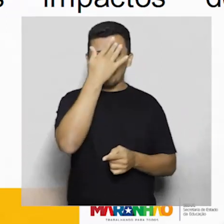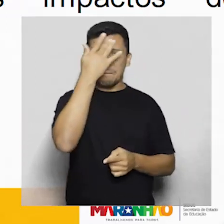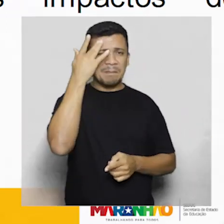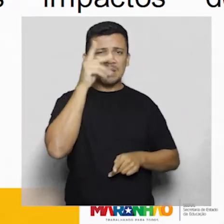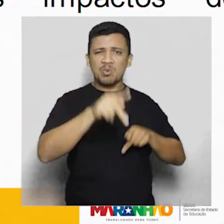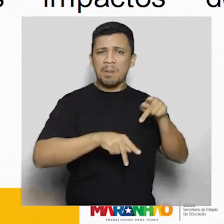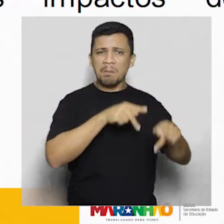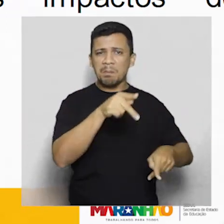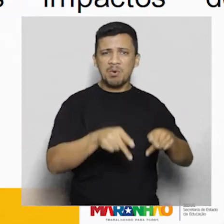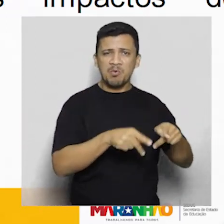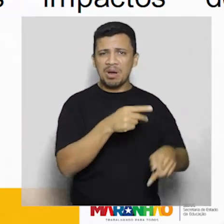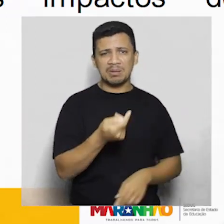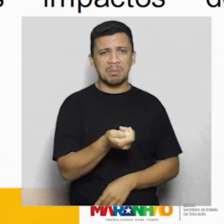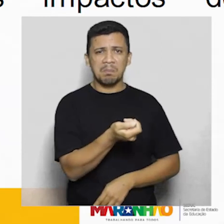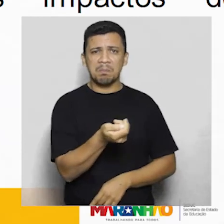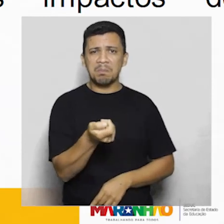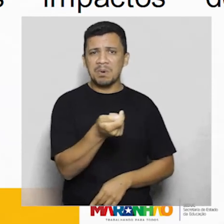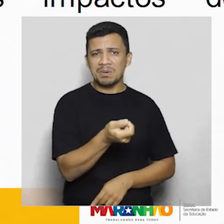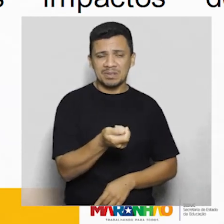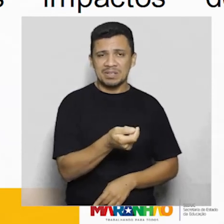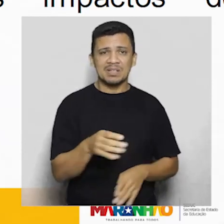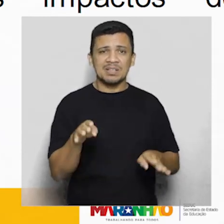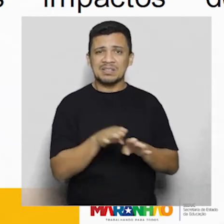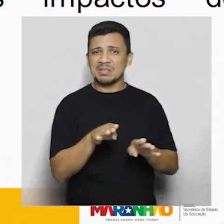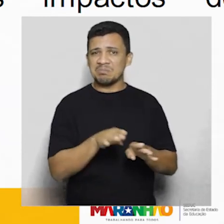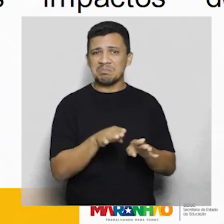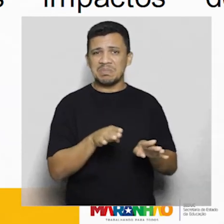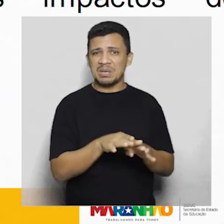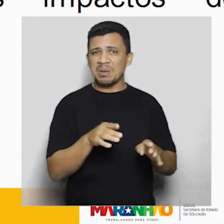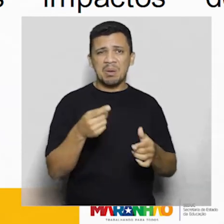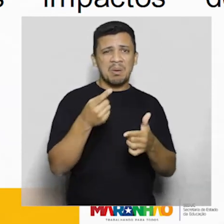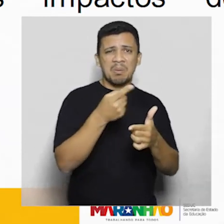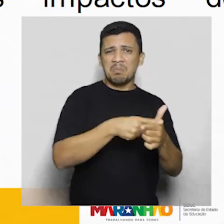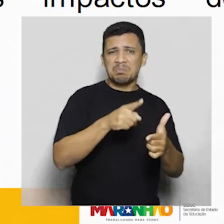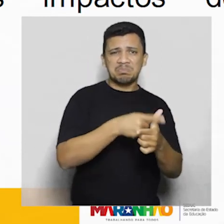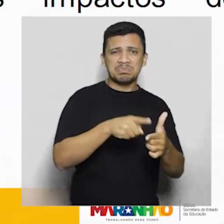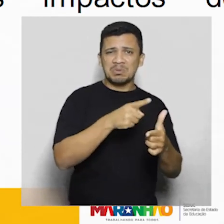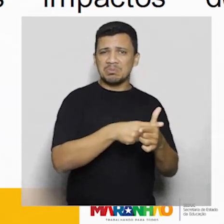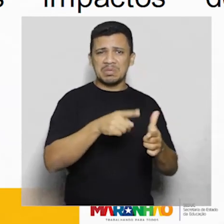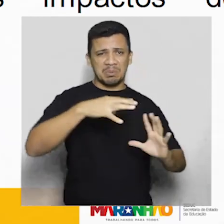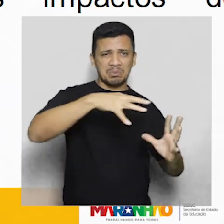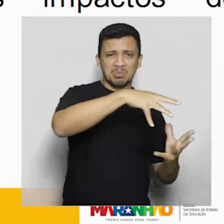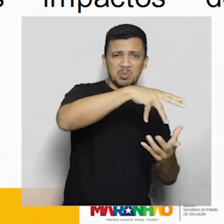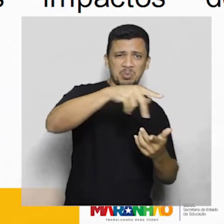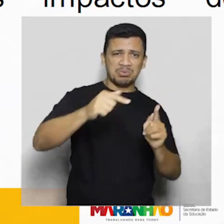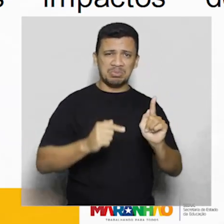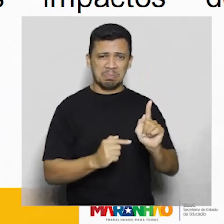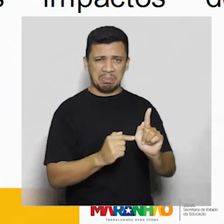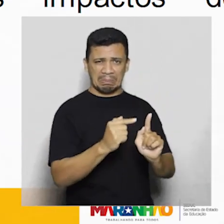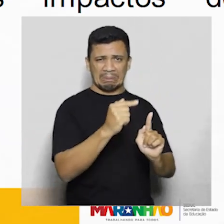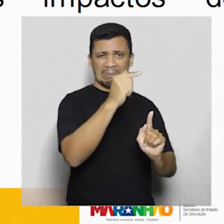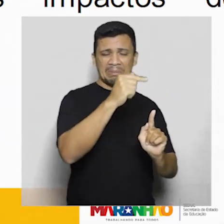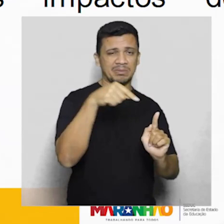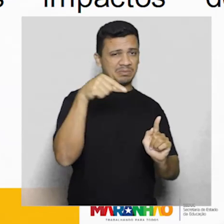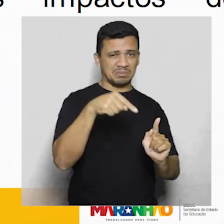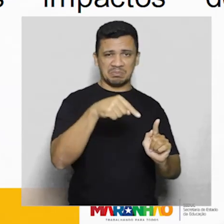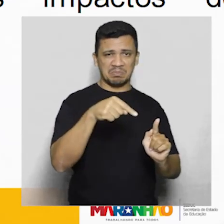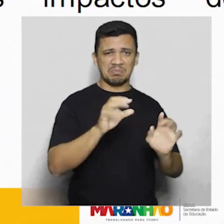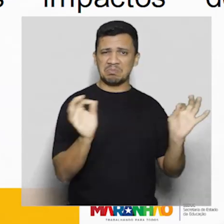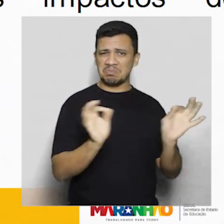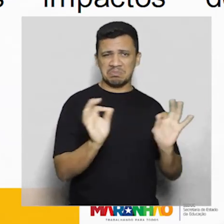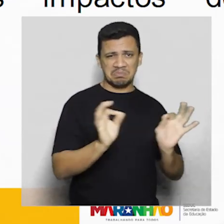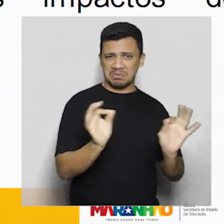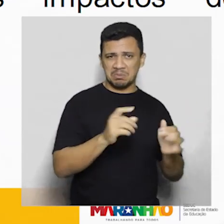por isso estarem menos suscetíveis aos impactos do aquecimento global quer dizer que regiões litorâneas não